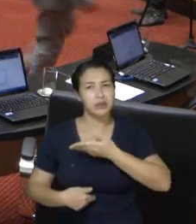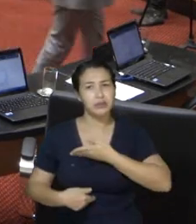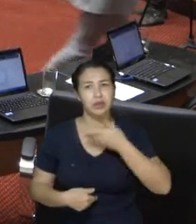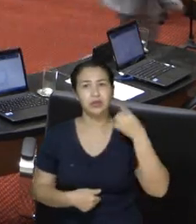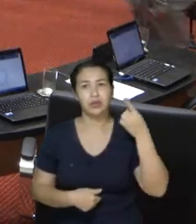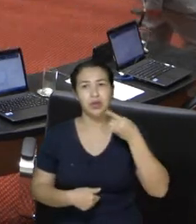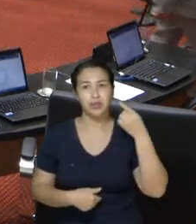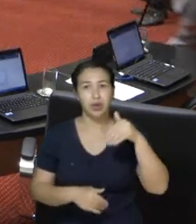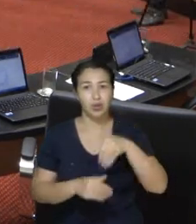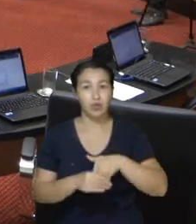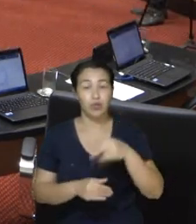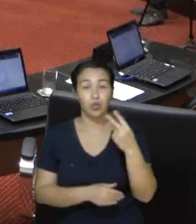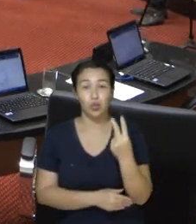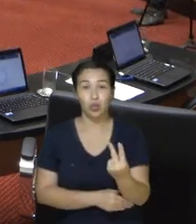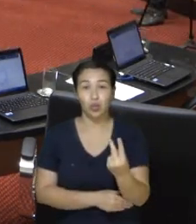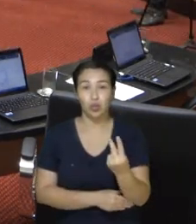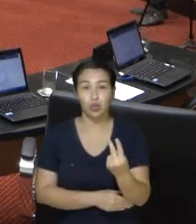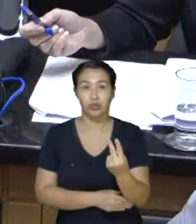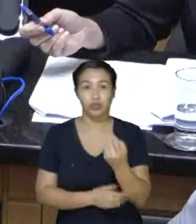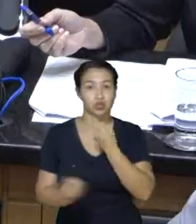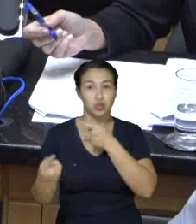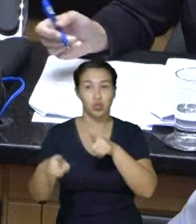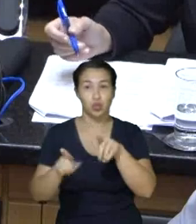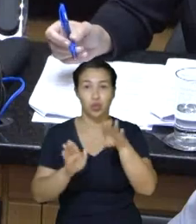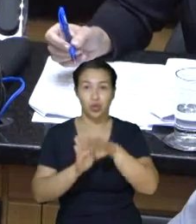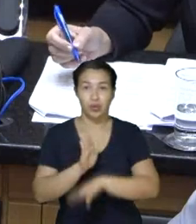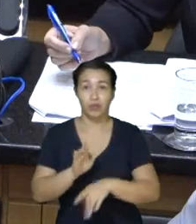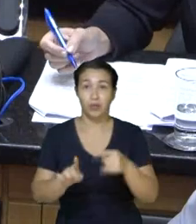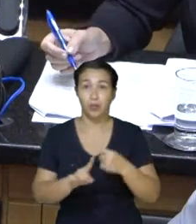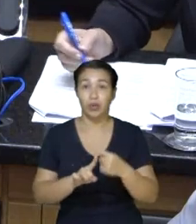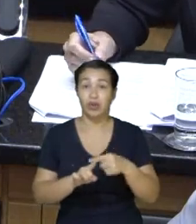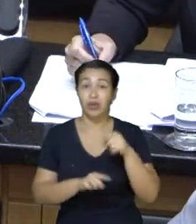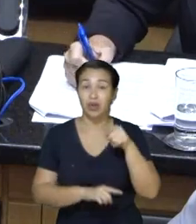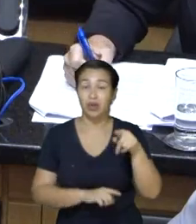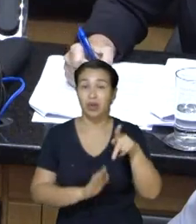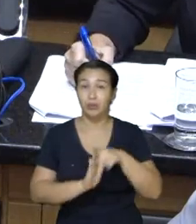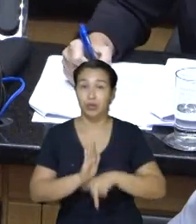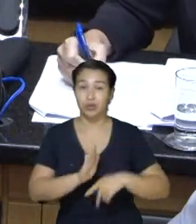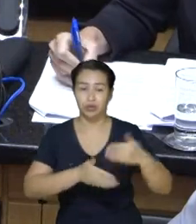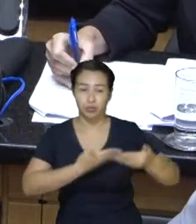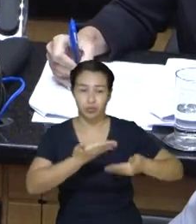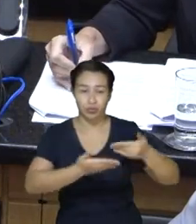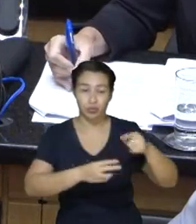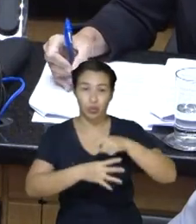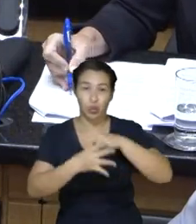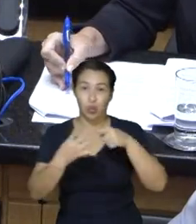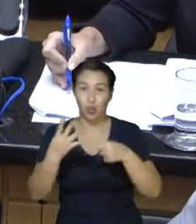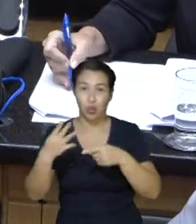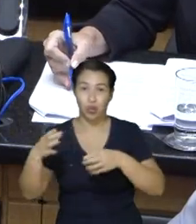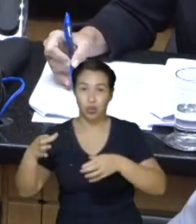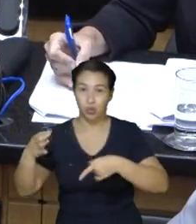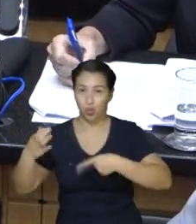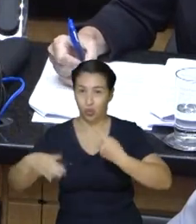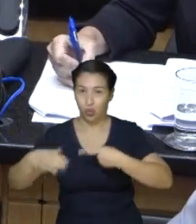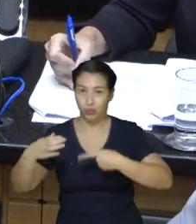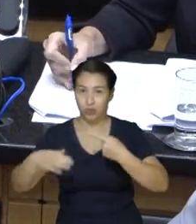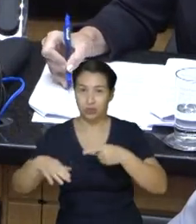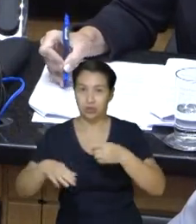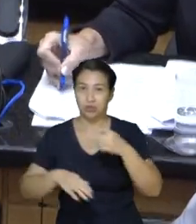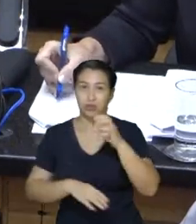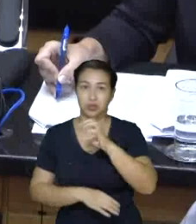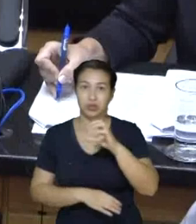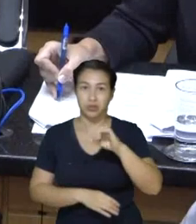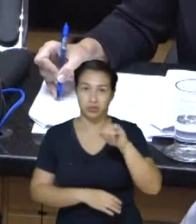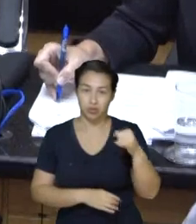o voto 2, a derrubada do veto. Esse projeto ele tramitou aqui na casa em 4 comissões, tanto na comissão da CCJ, relatado pelo